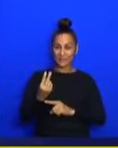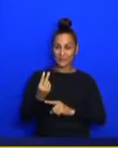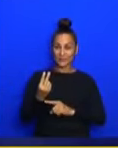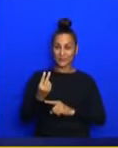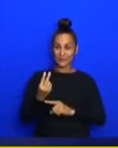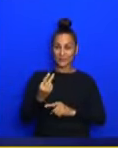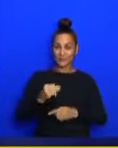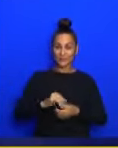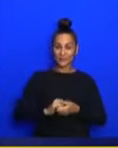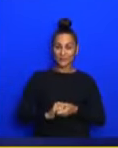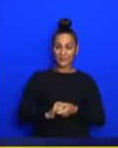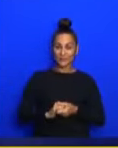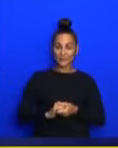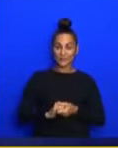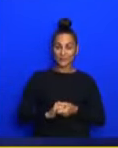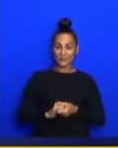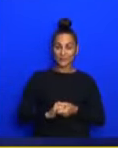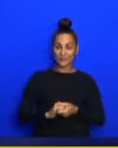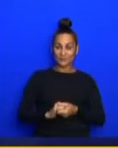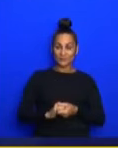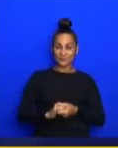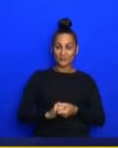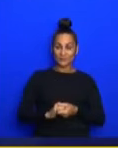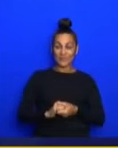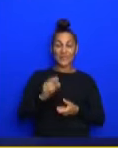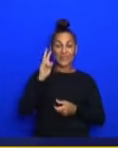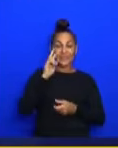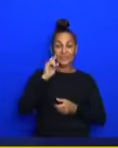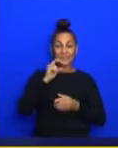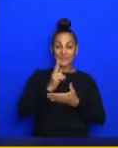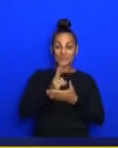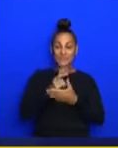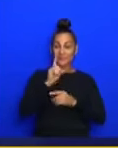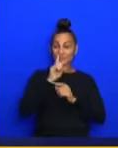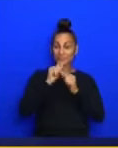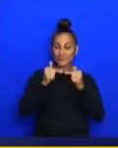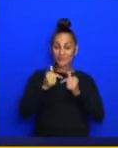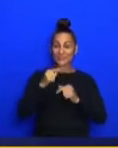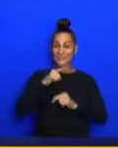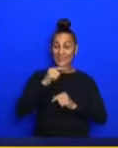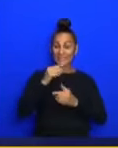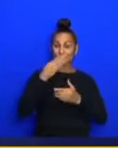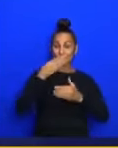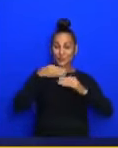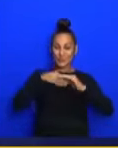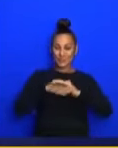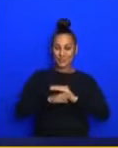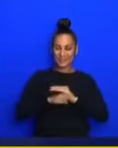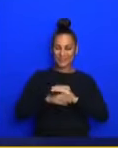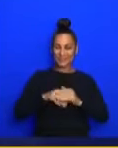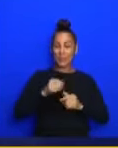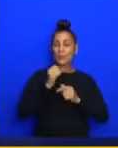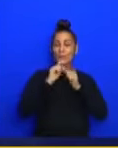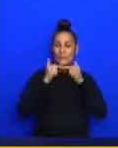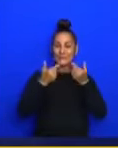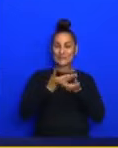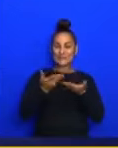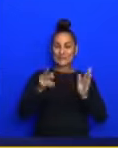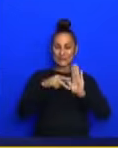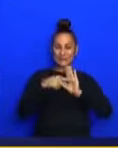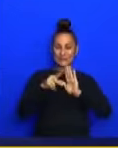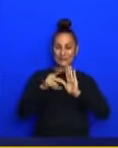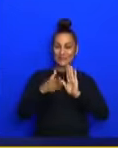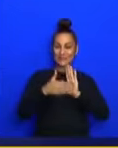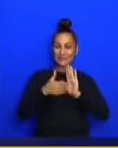02. Amarela, 02. Lembrando, na sequência do dia de sorte tem Time Mania. Boa sorte para você